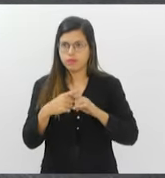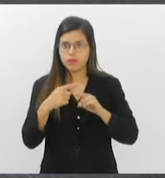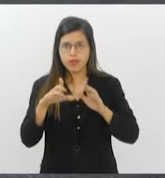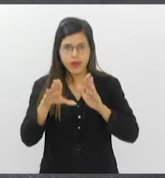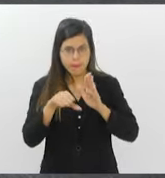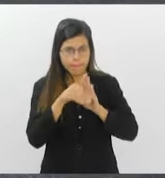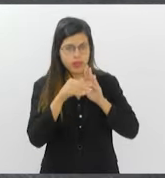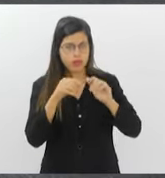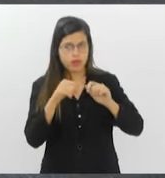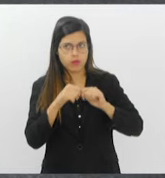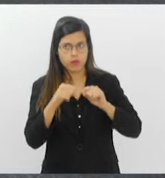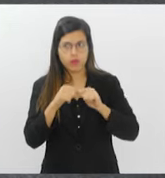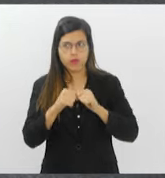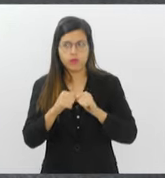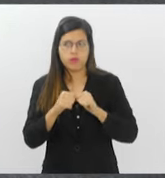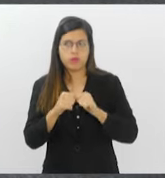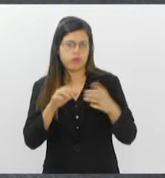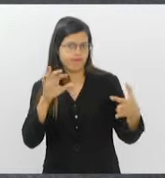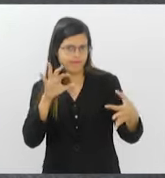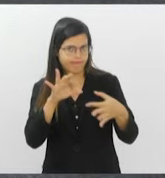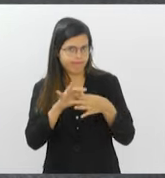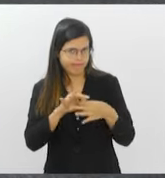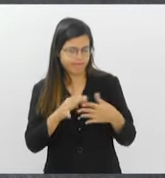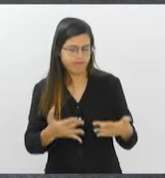fiz foi exatamente sobre isso.